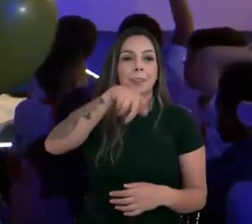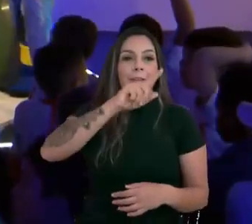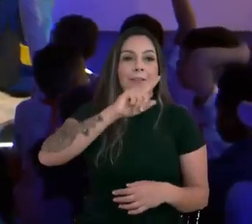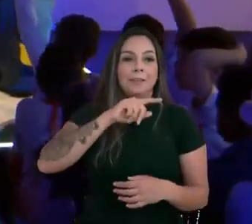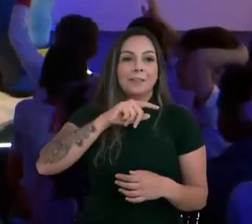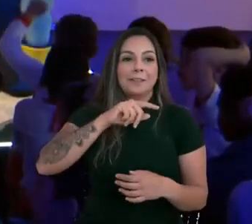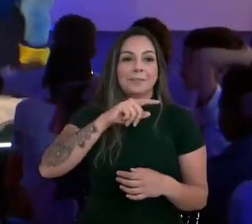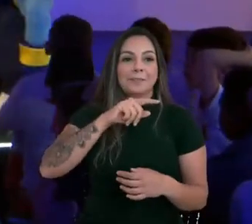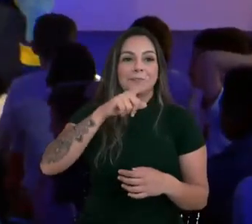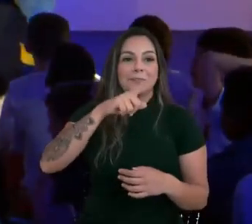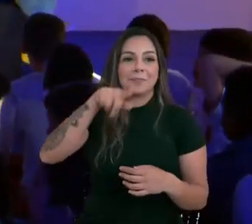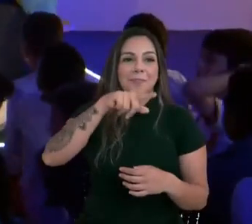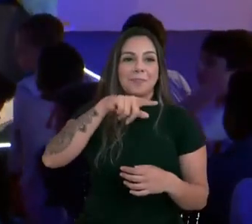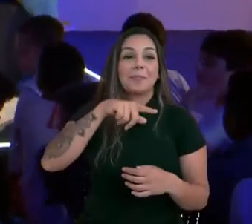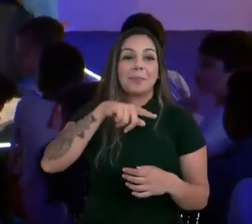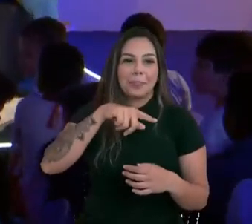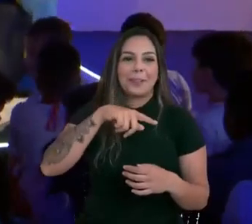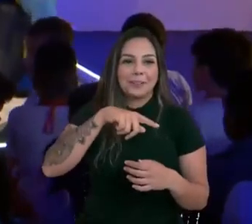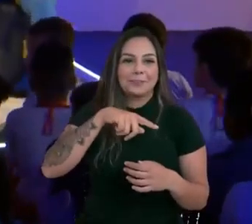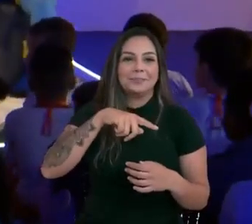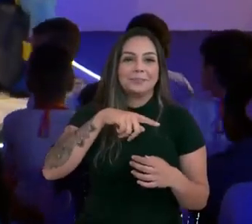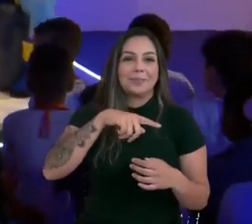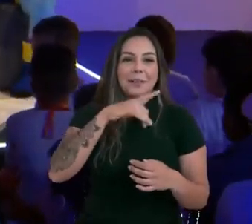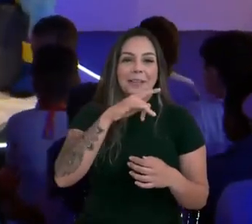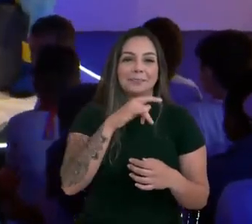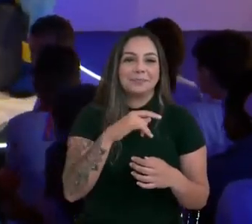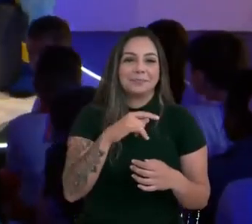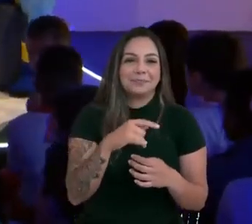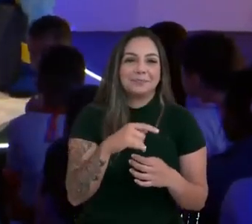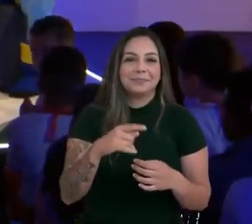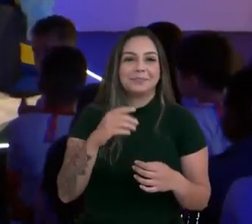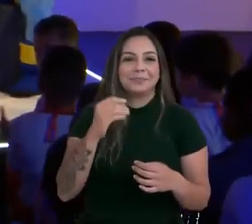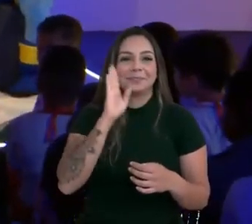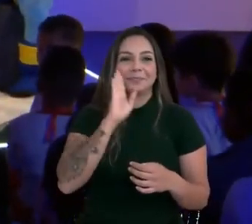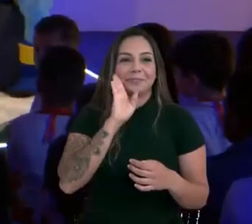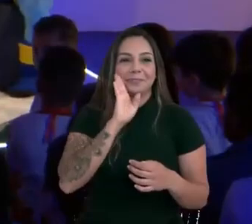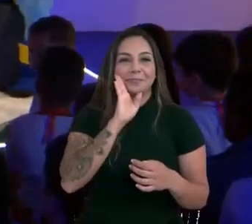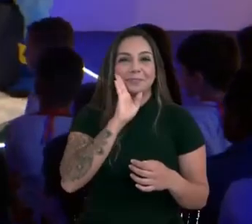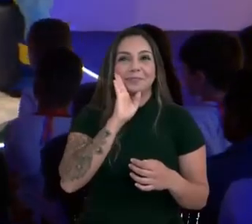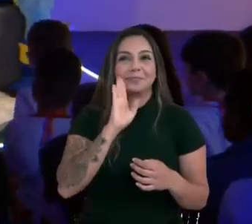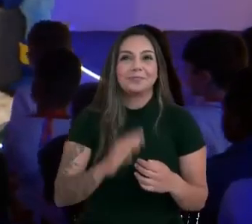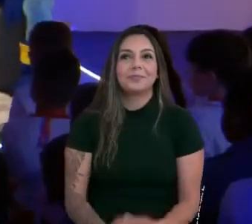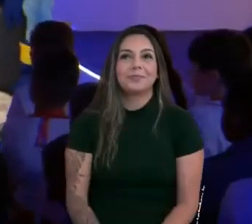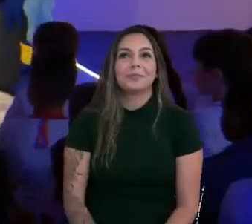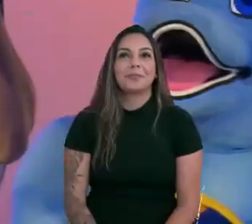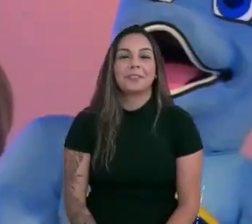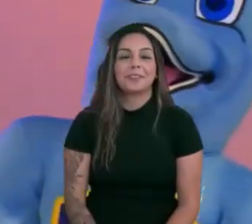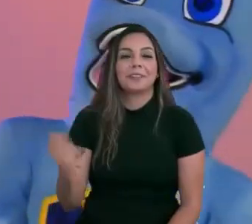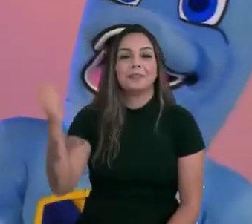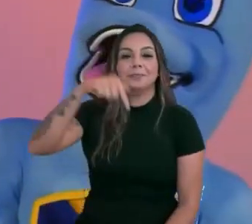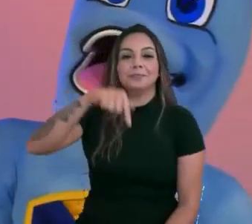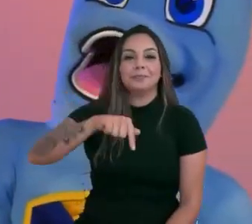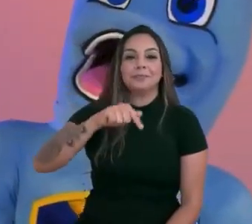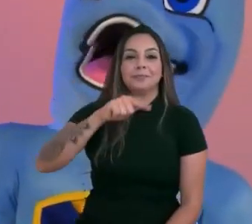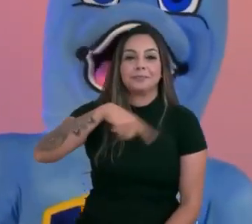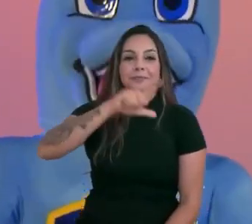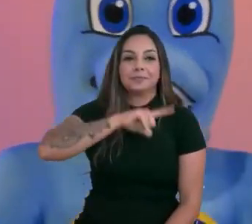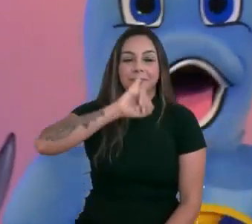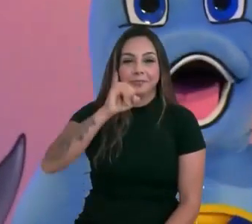Ah, que legal. Então é muito bacana isso. Vocês vieram aqui para o Fli Araxá curtir com os